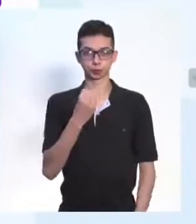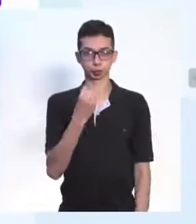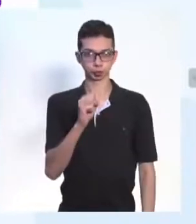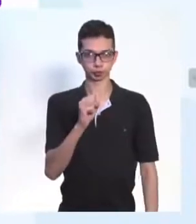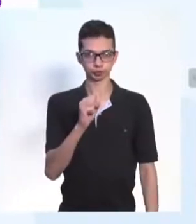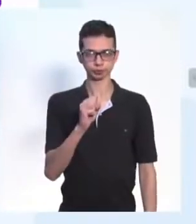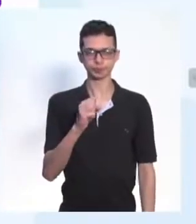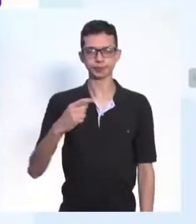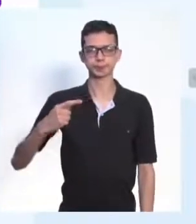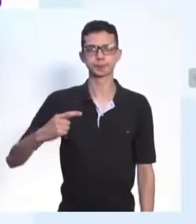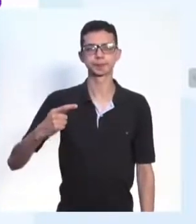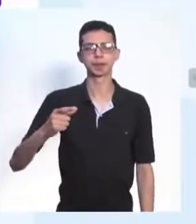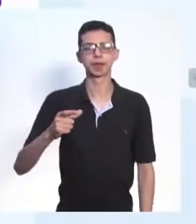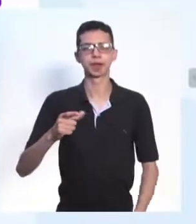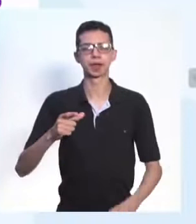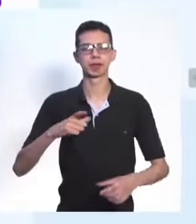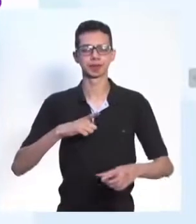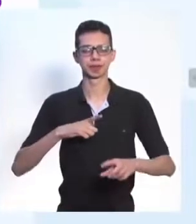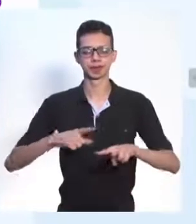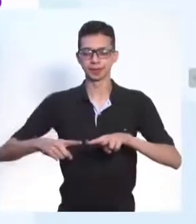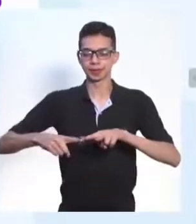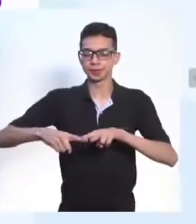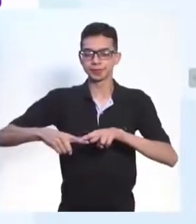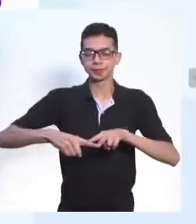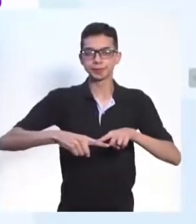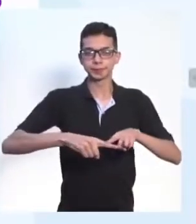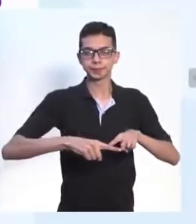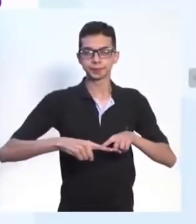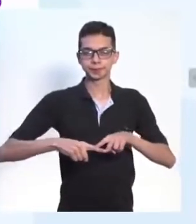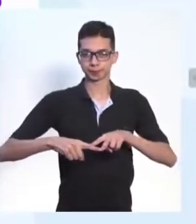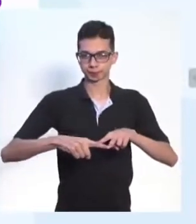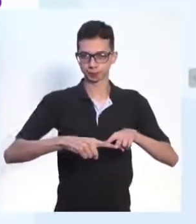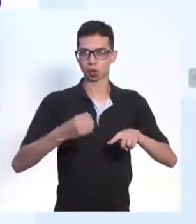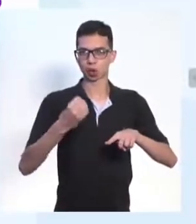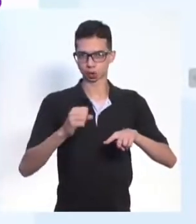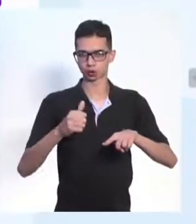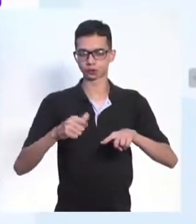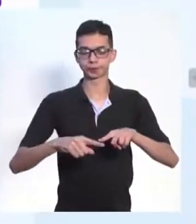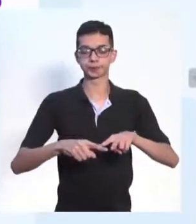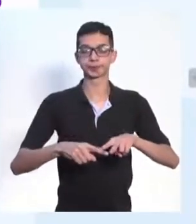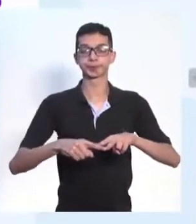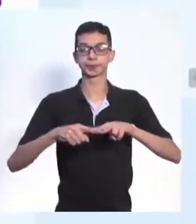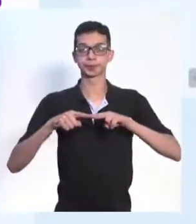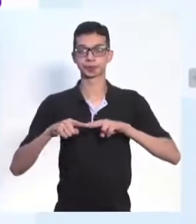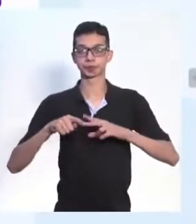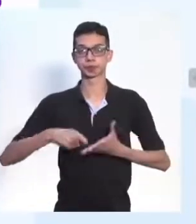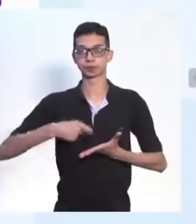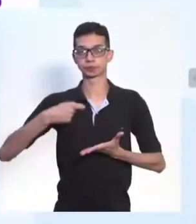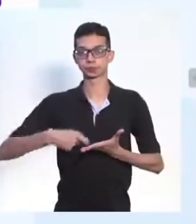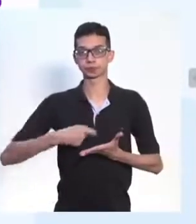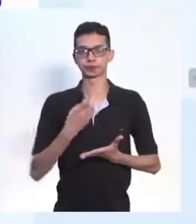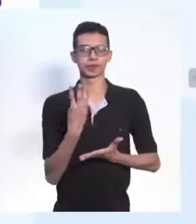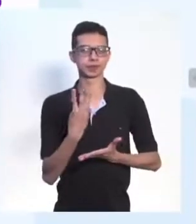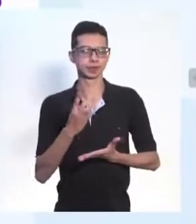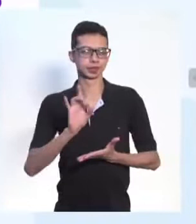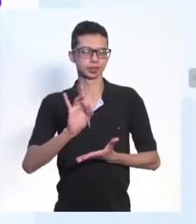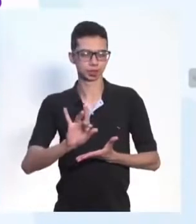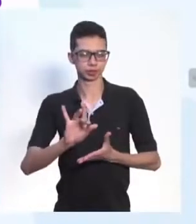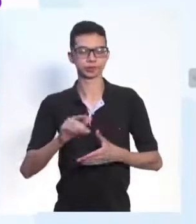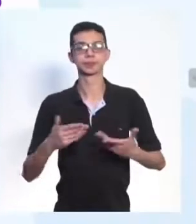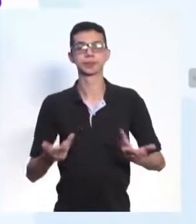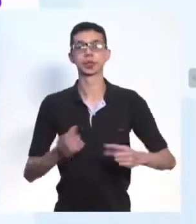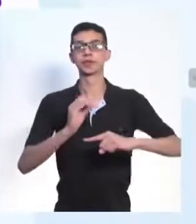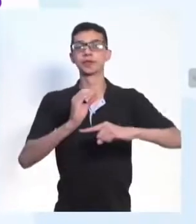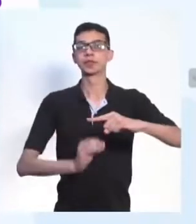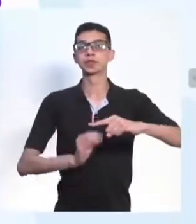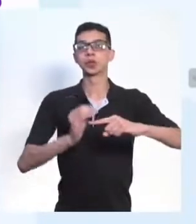é o todo, e foram comidas 3 partes, a fração